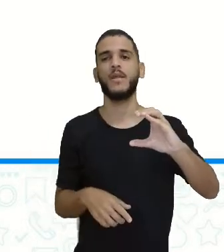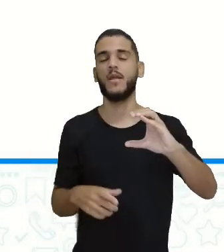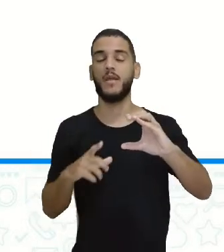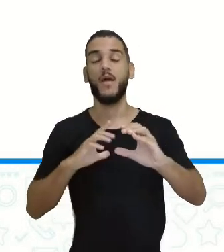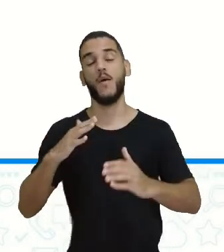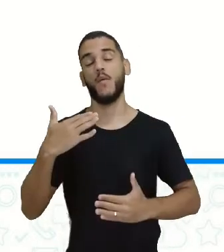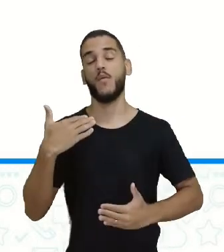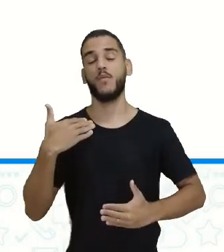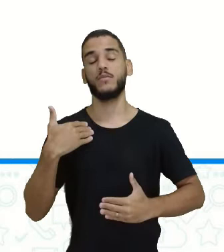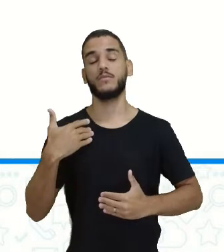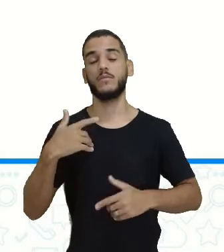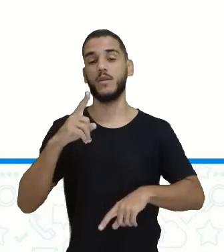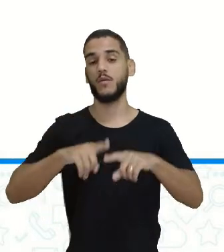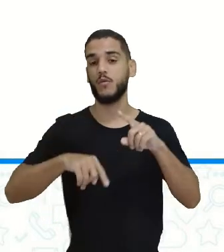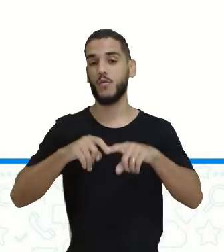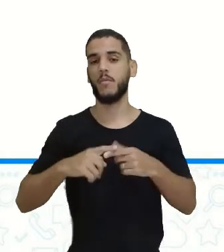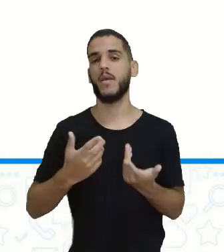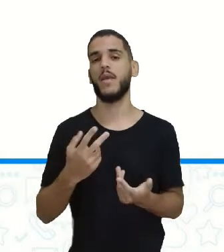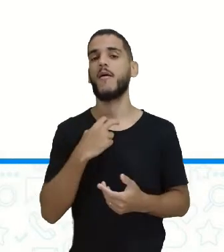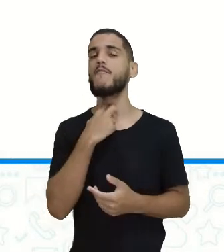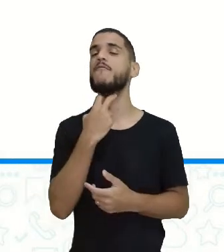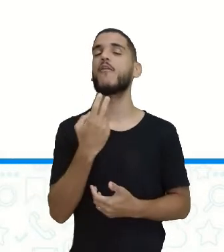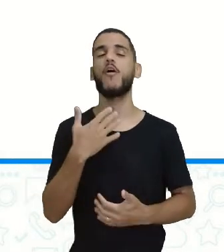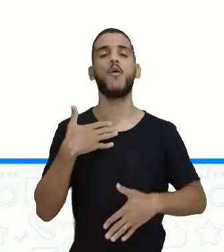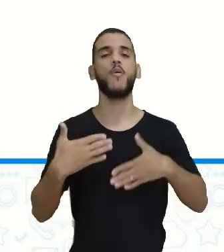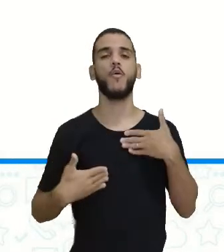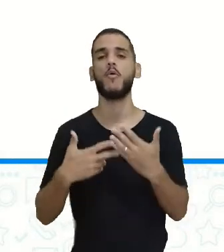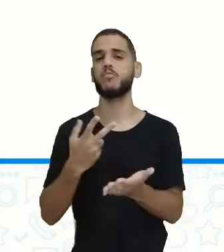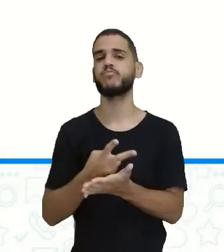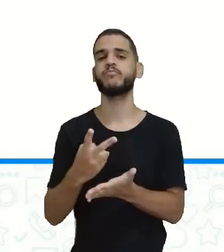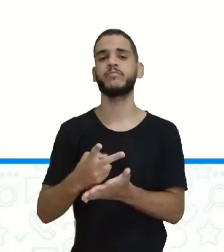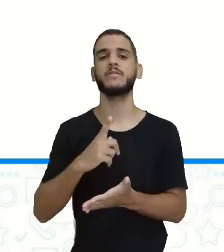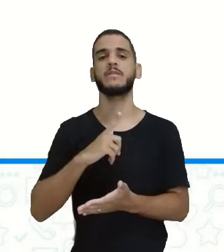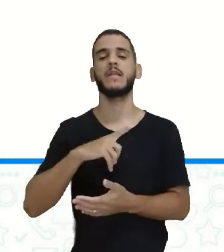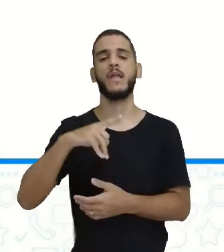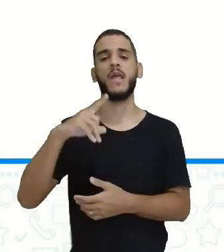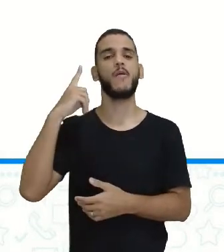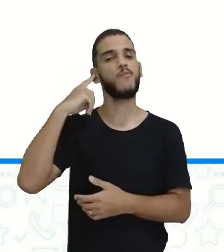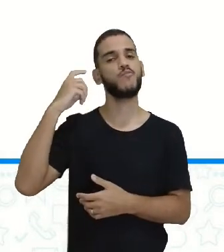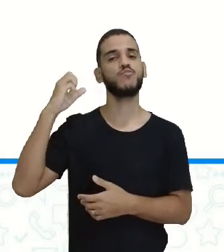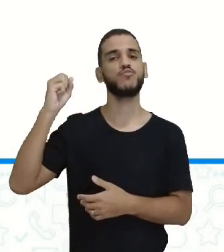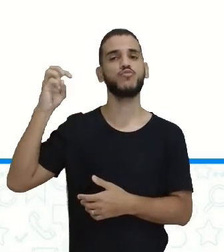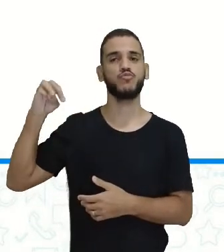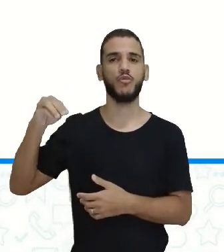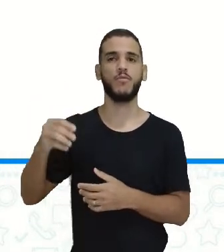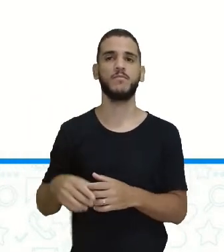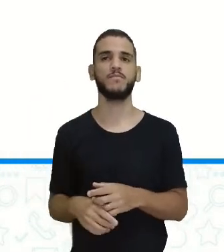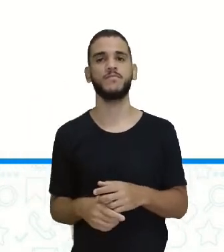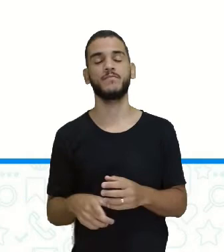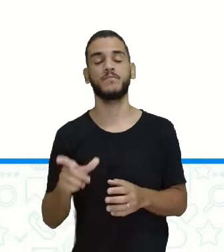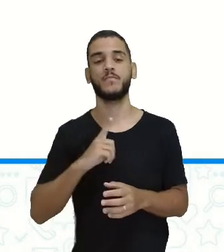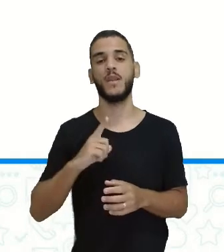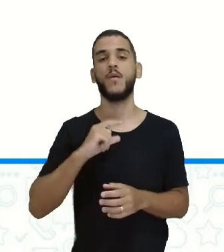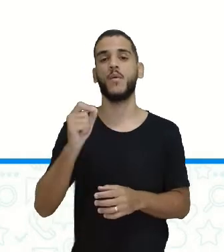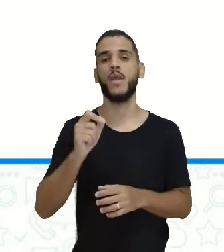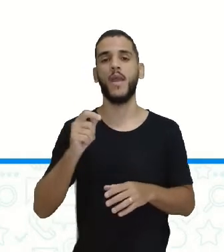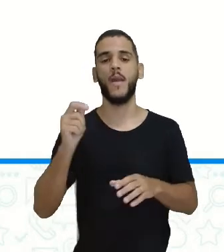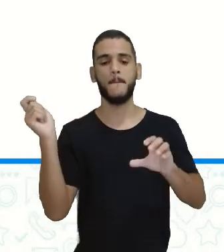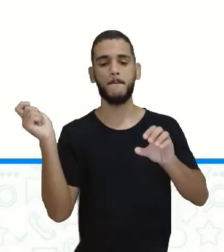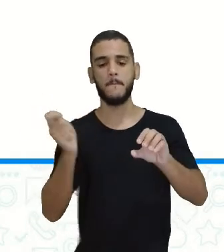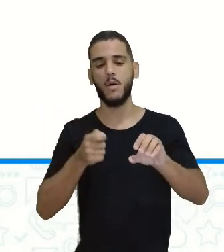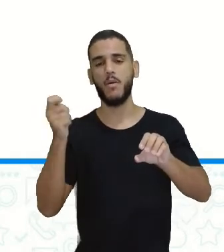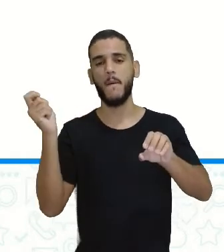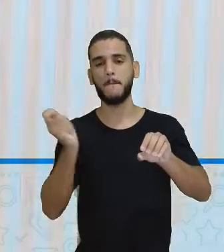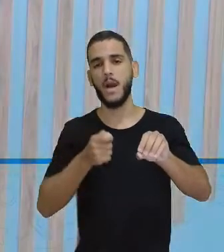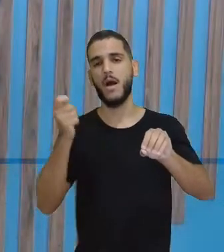nosso corpo, ele está o tempo todo emitindo o som. No caso aí, nós temos um tambor vibrando, né? Aquela